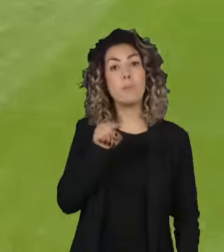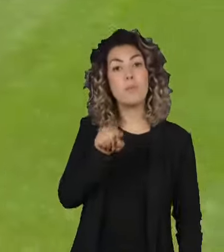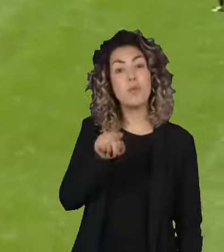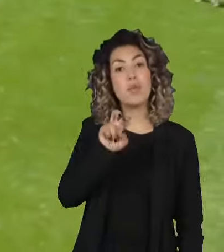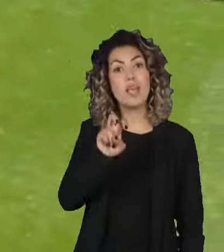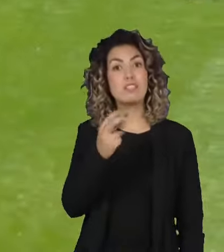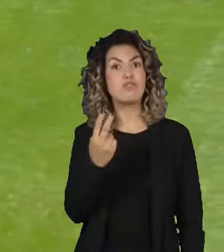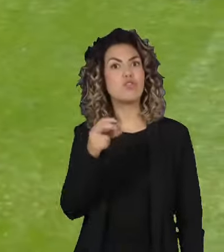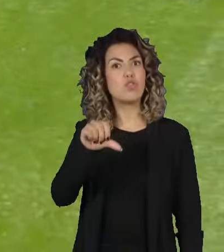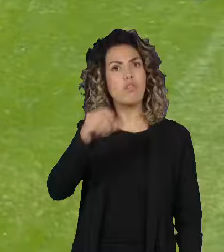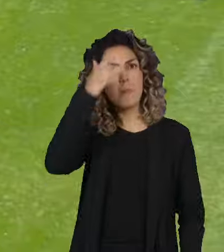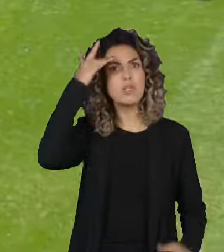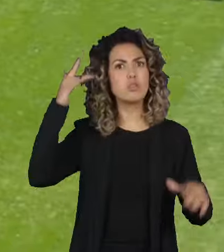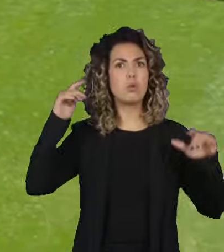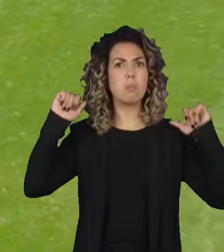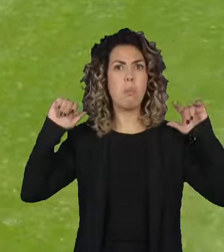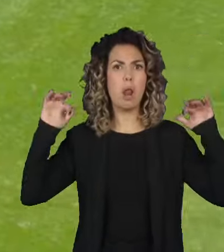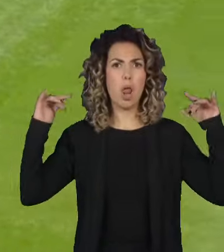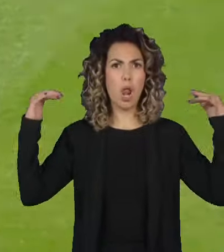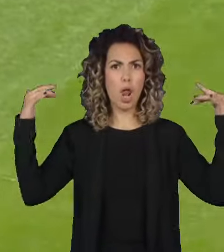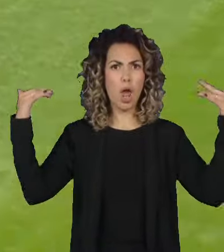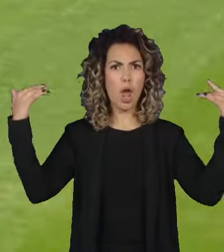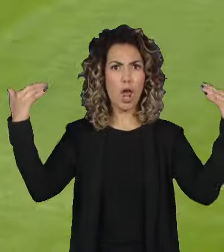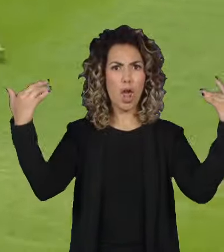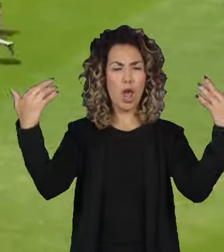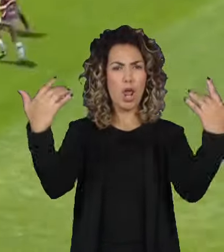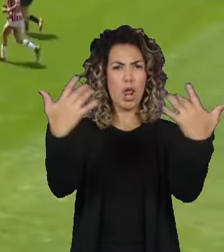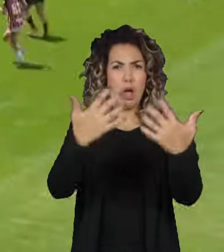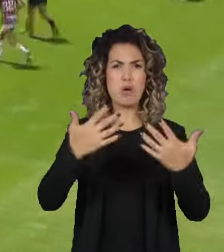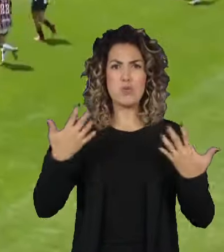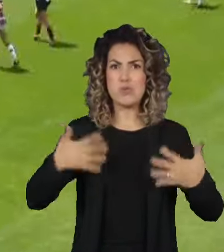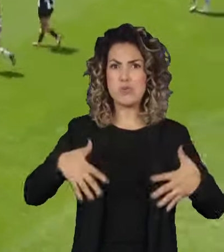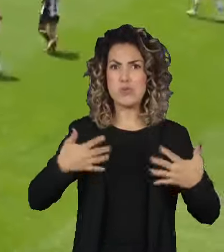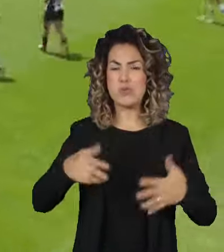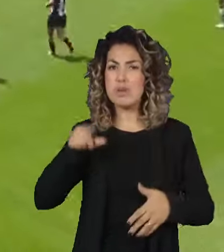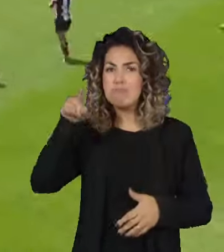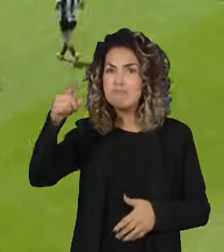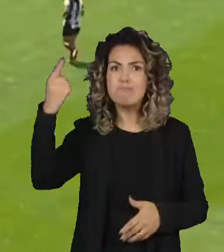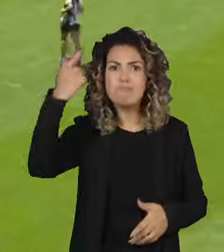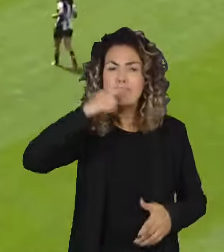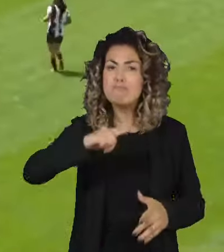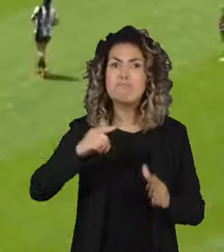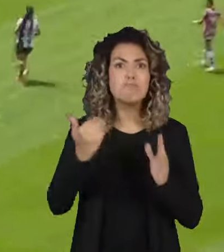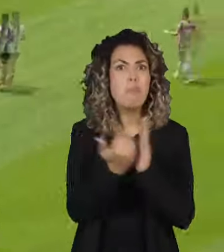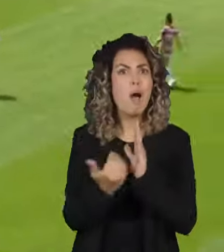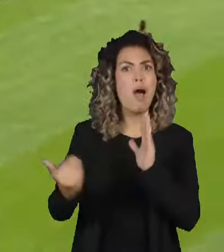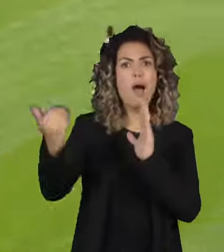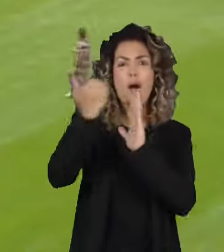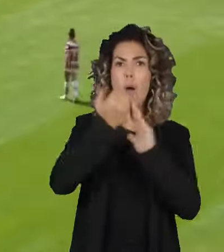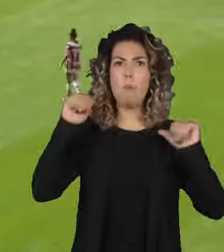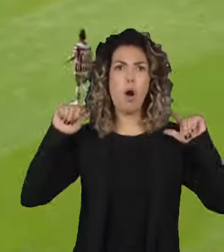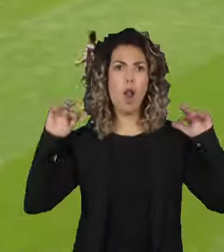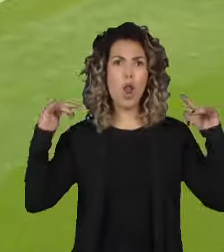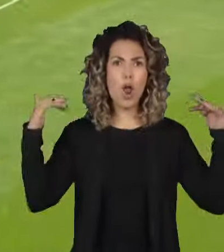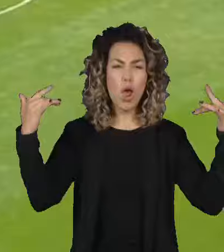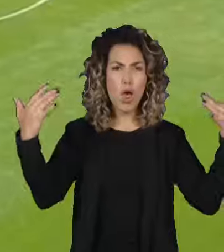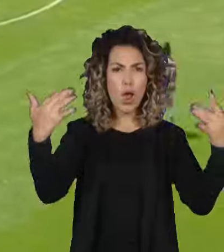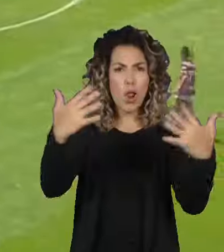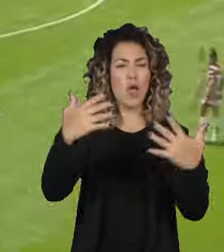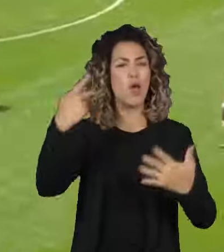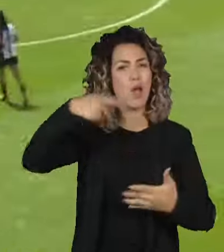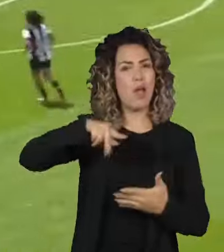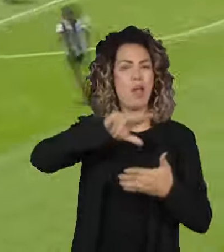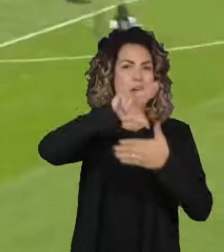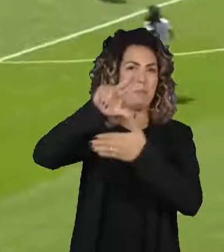44.529 torcedores, o estádio do Corinthians foi palco do recorde de público do futebol feminino na América do Sul.